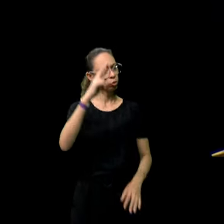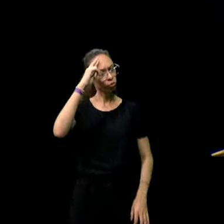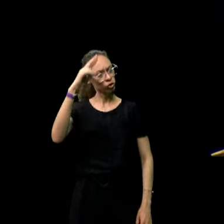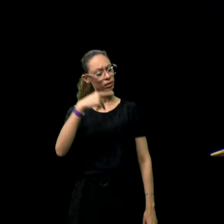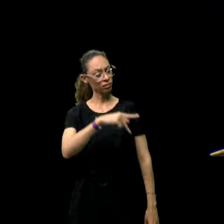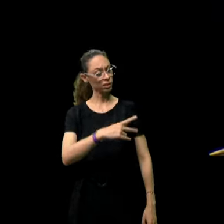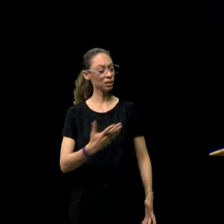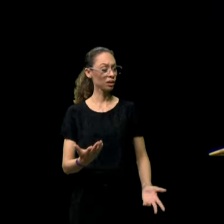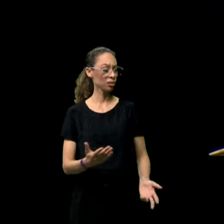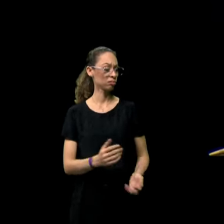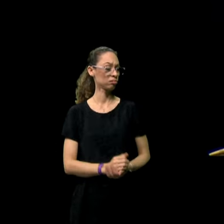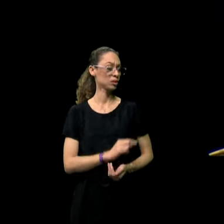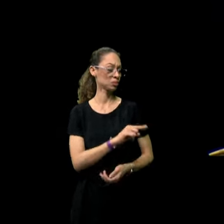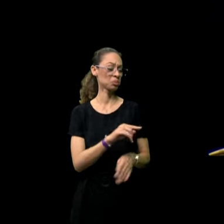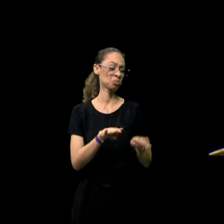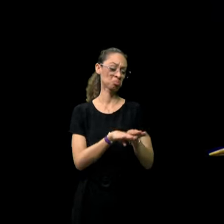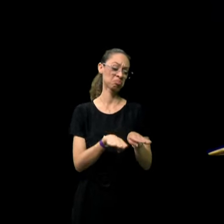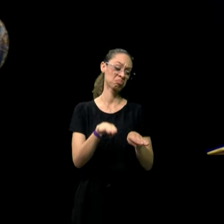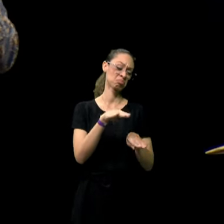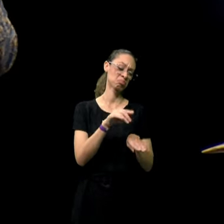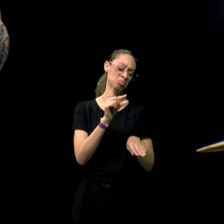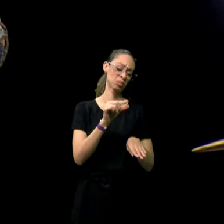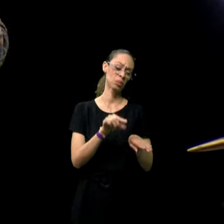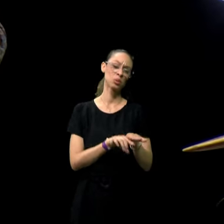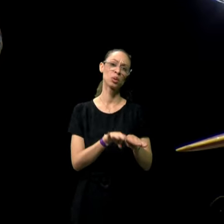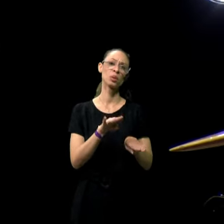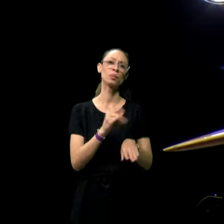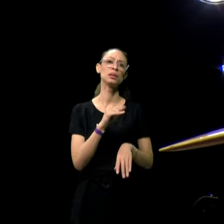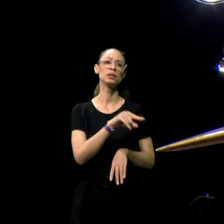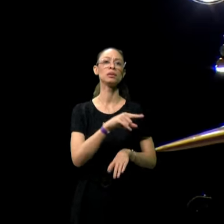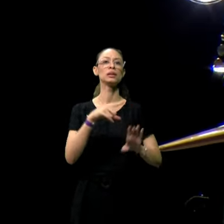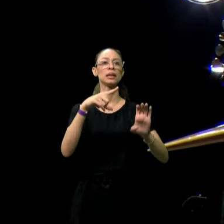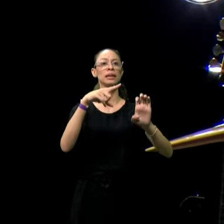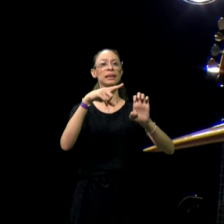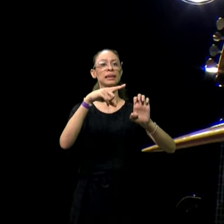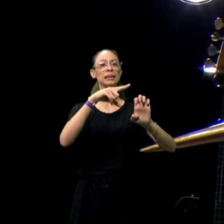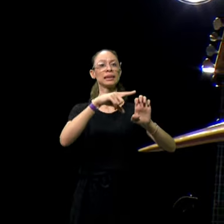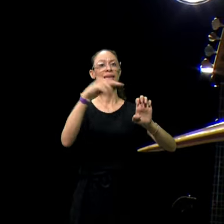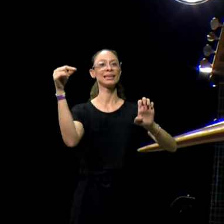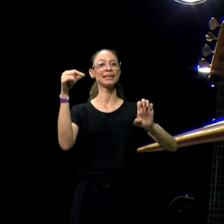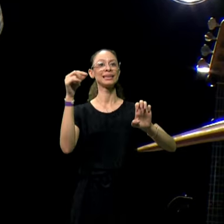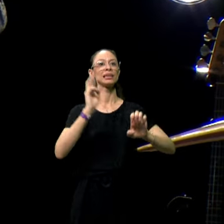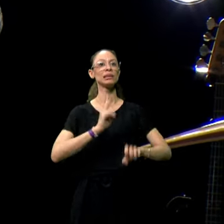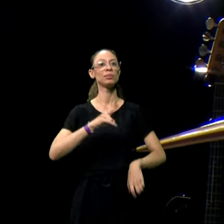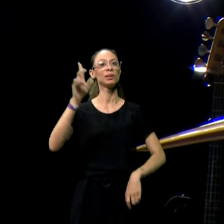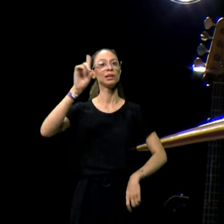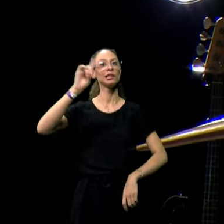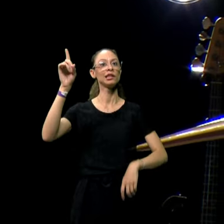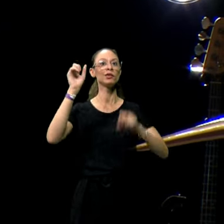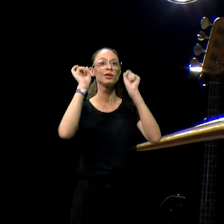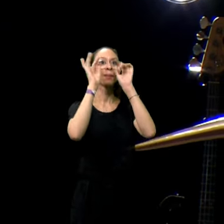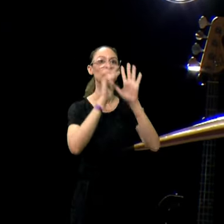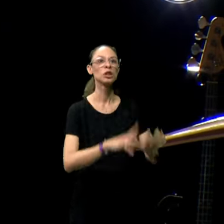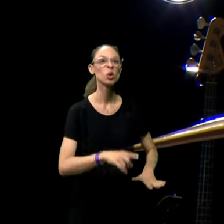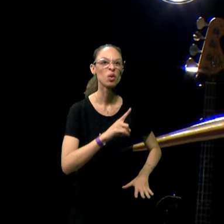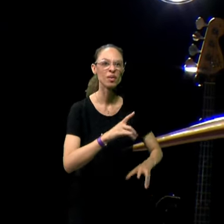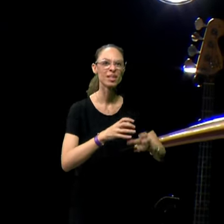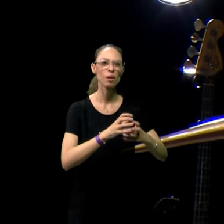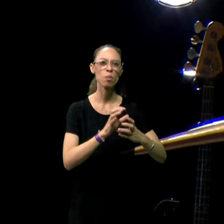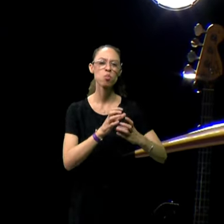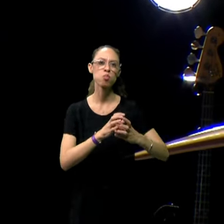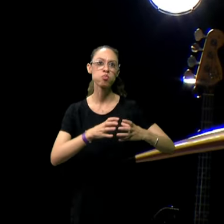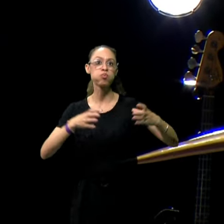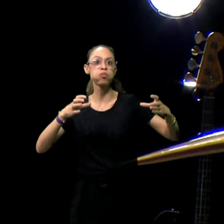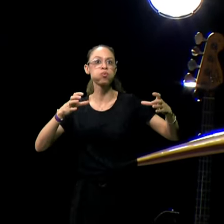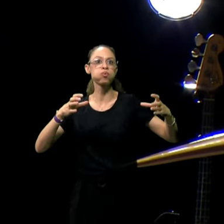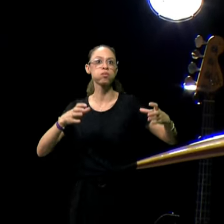aumento. Mas quando você se torna empreendedor, cada vez que Deus te abençoa, você cresce.